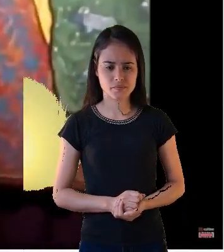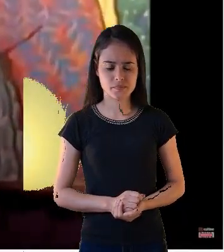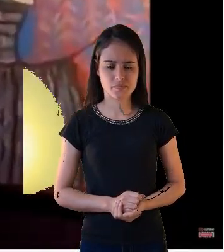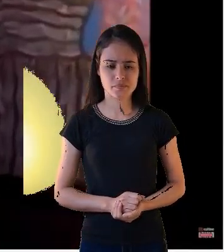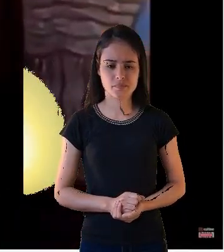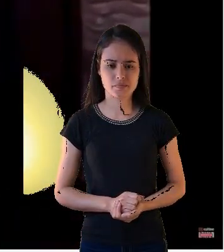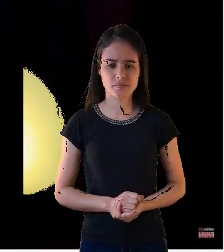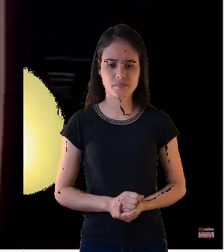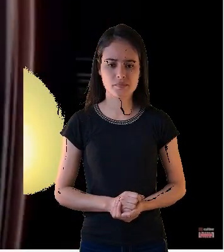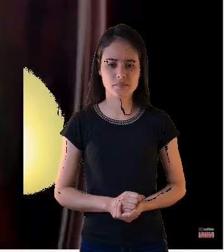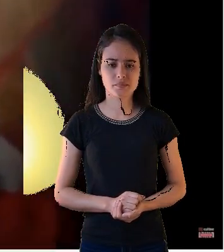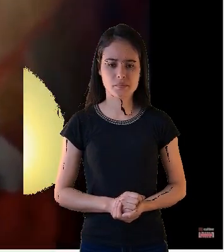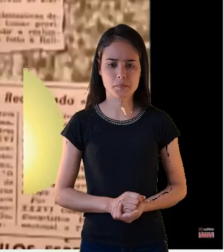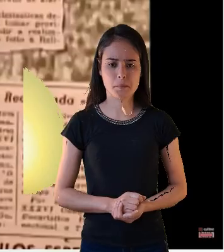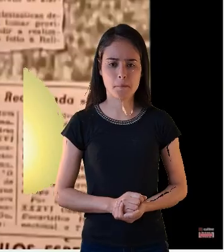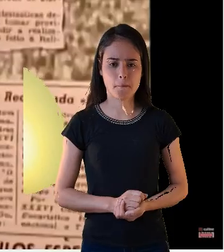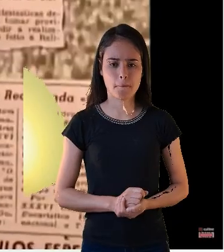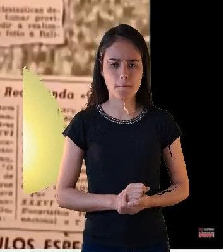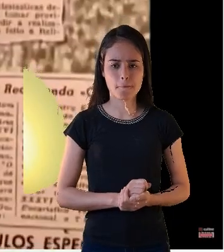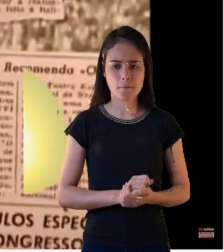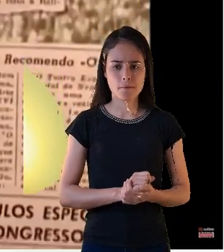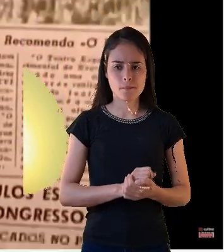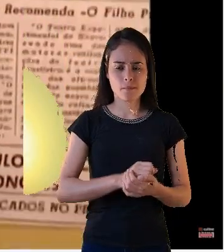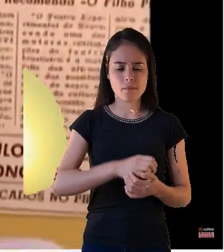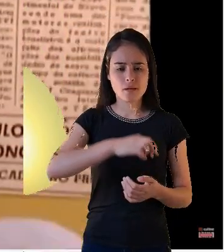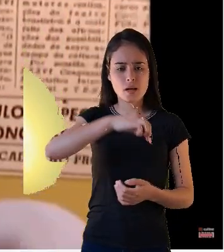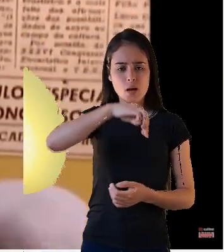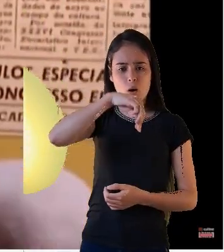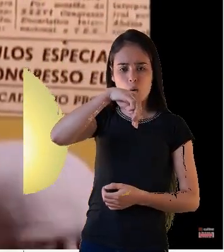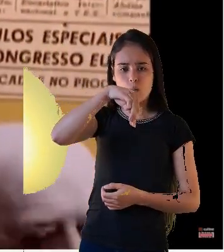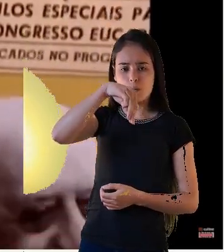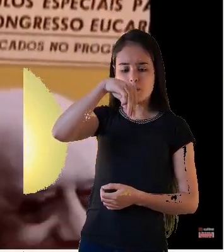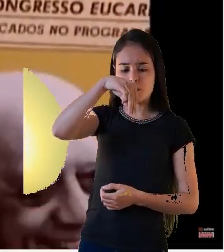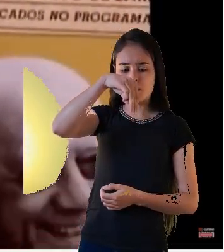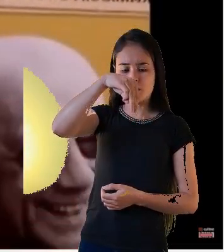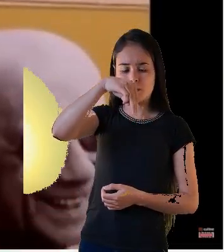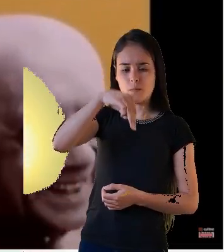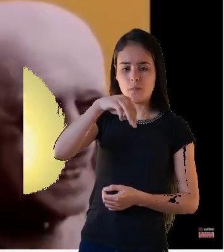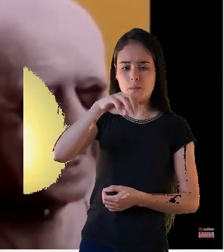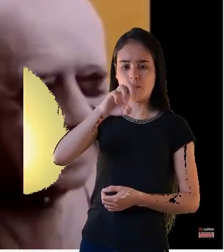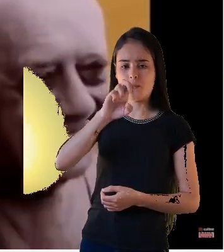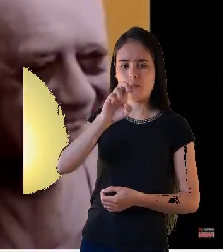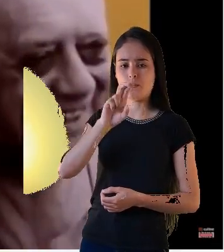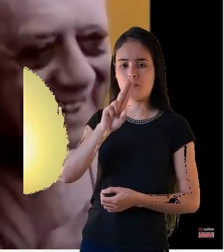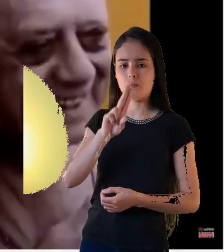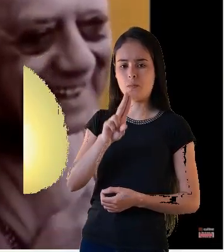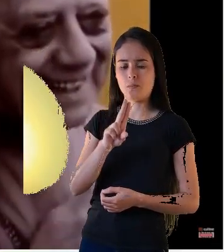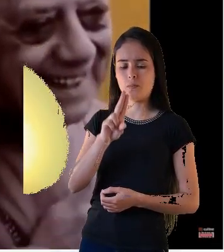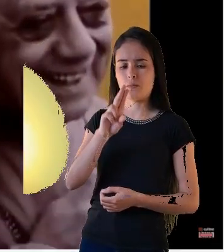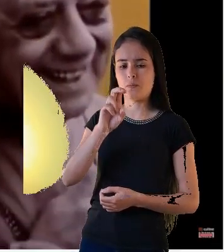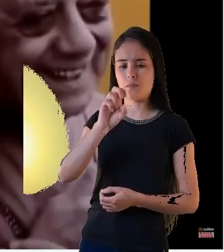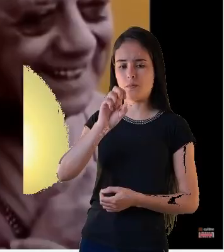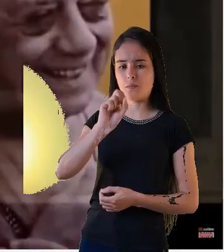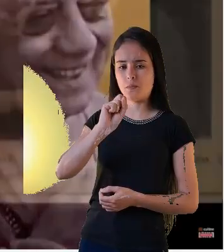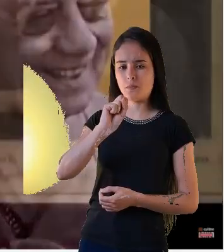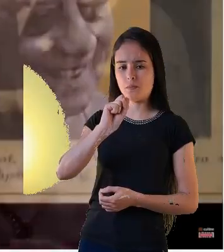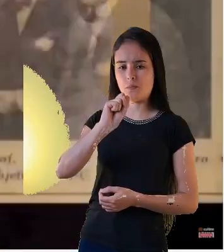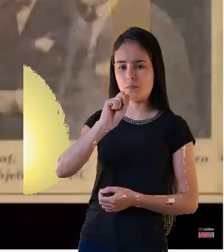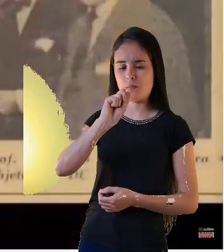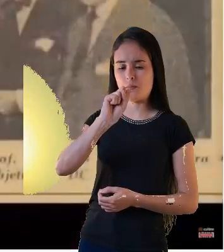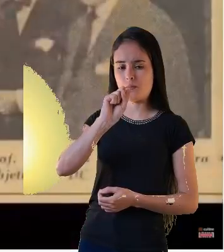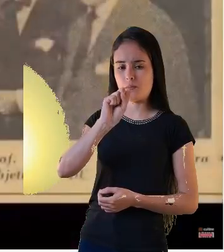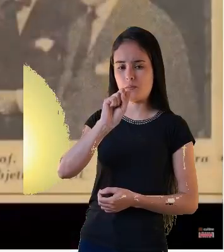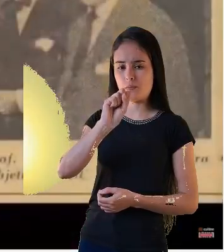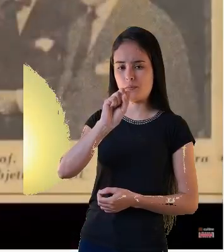artistas intelectuais e figuras públicas, como Dom Helder Câmara, Diná Silveira de Queiroz e Augusto Frederico Schmidt.